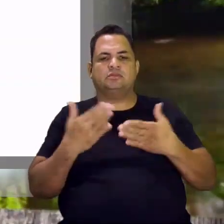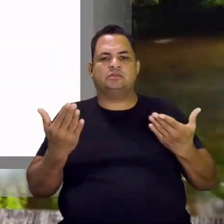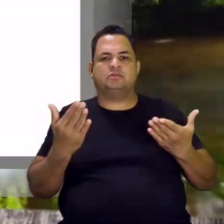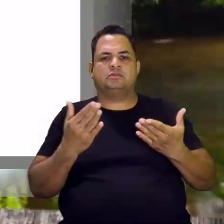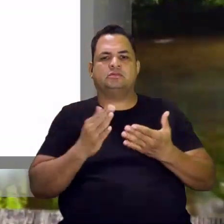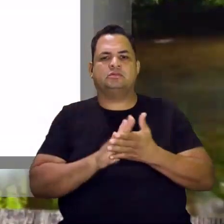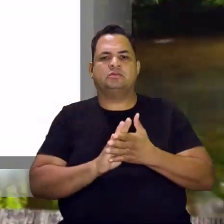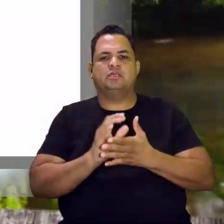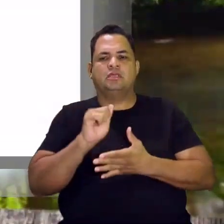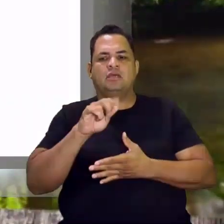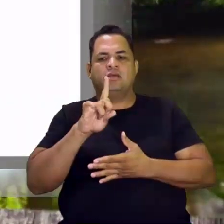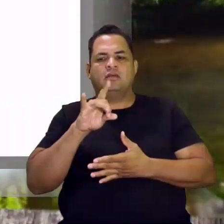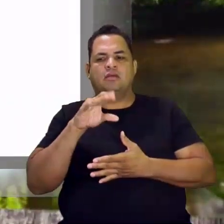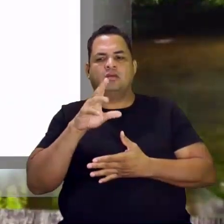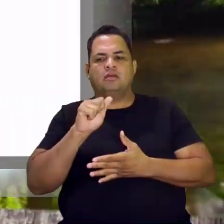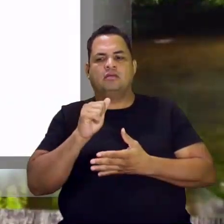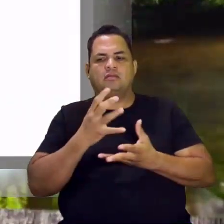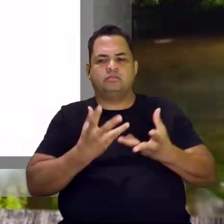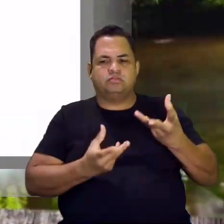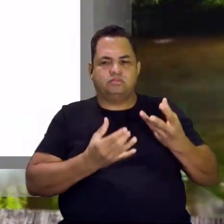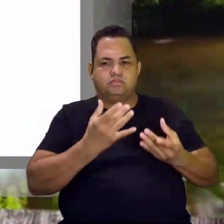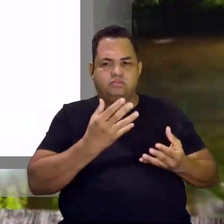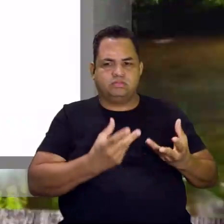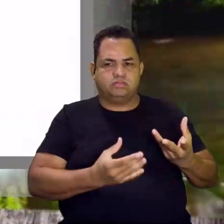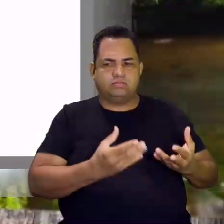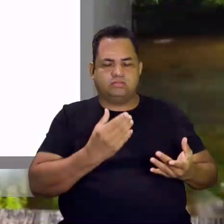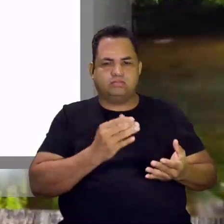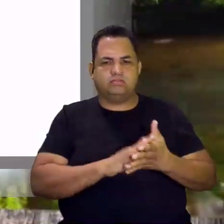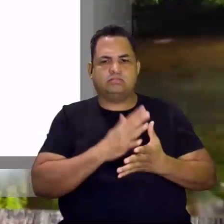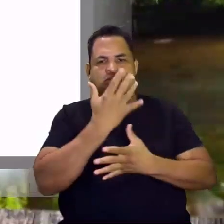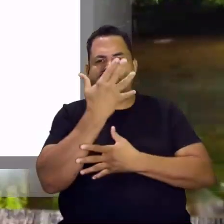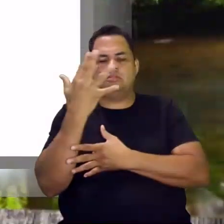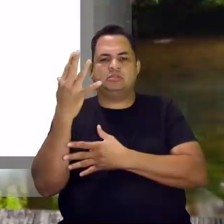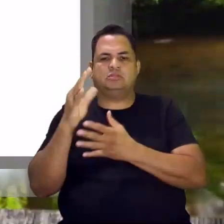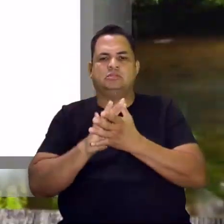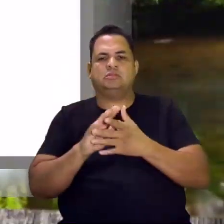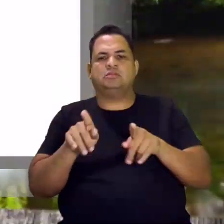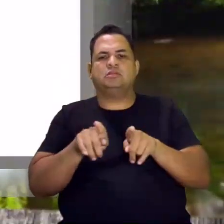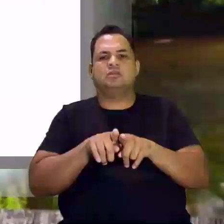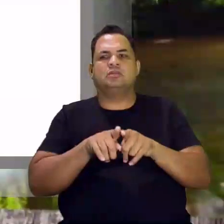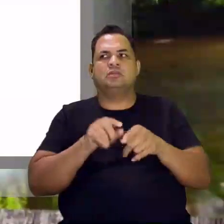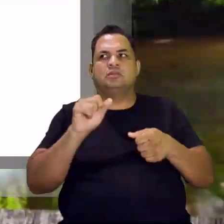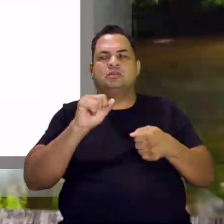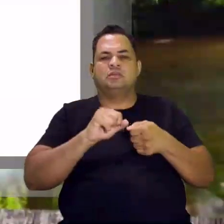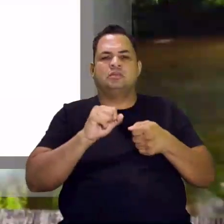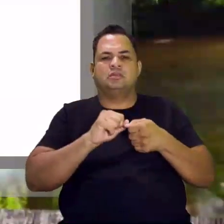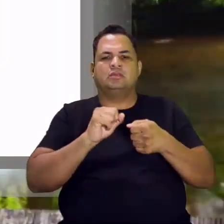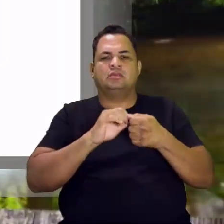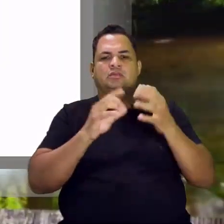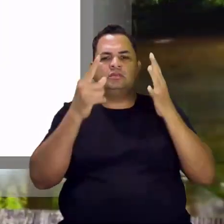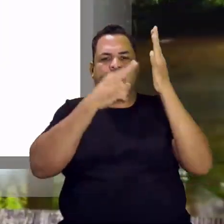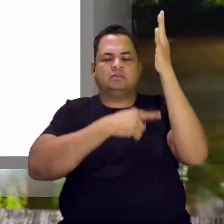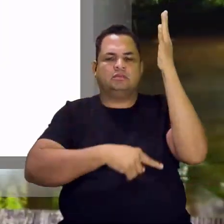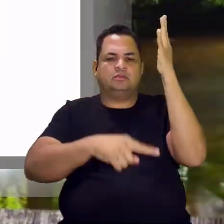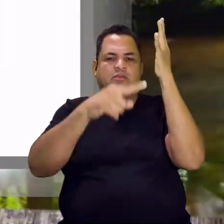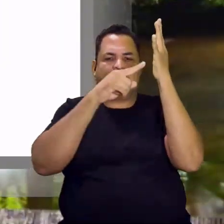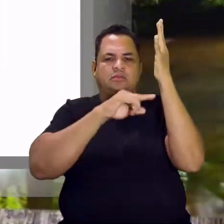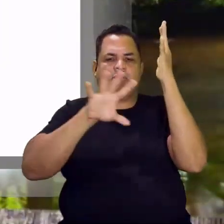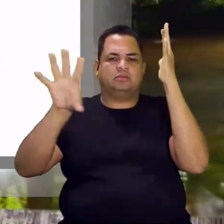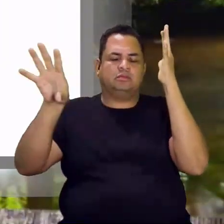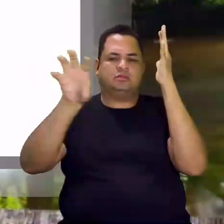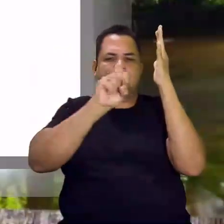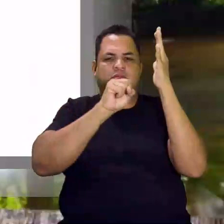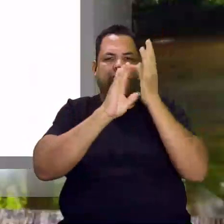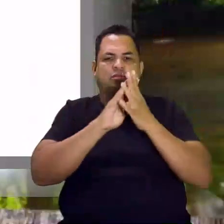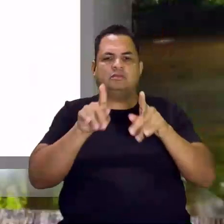as algas, os vegetais como um todo vão estar realizando isso, tá? E as